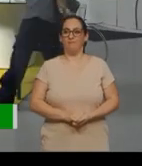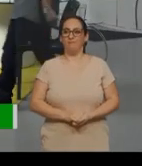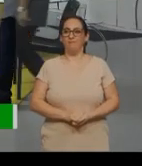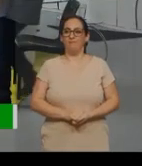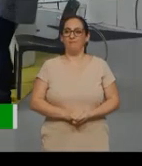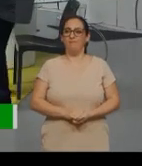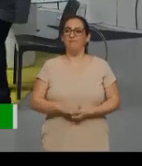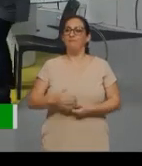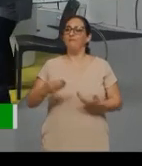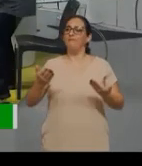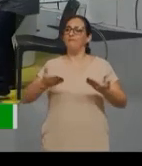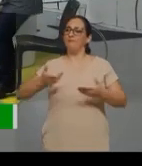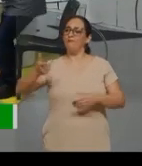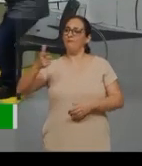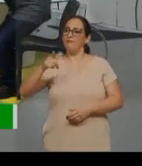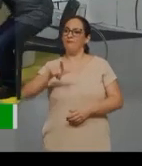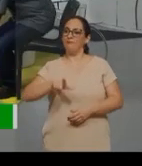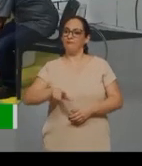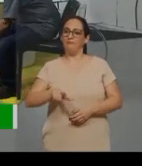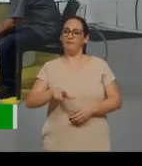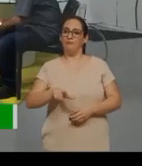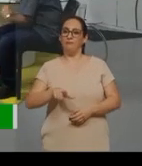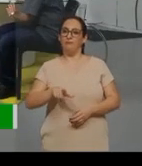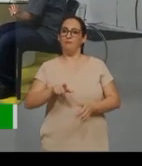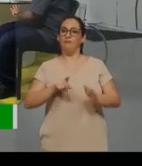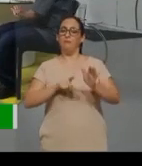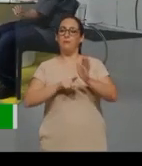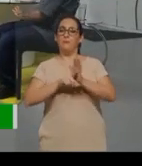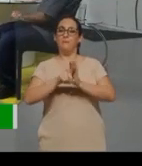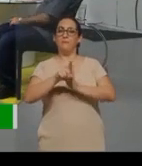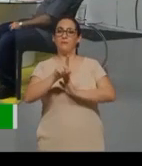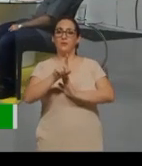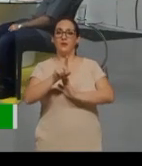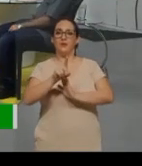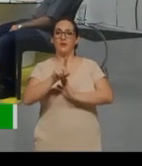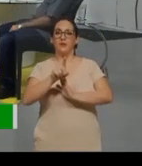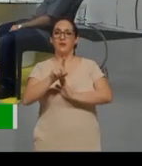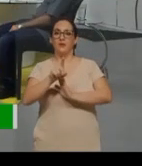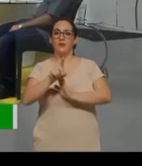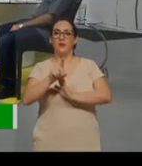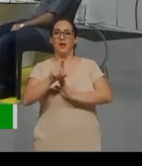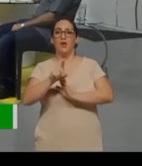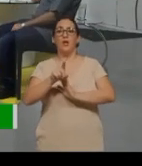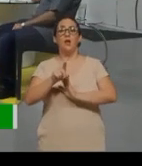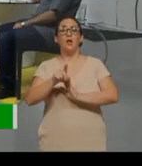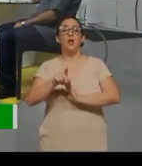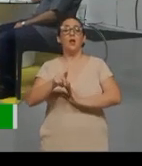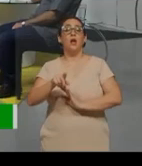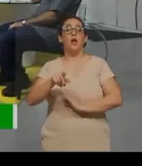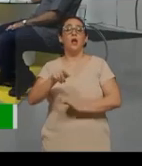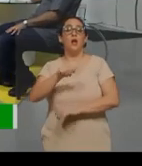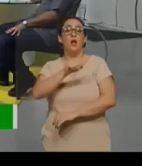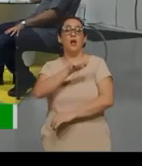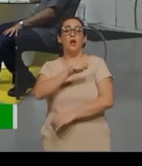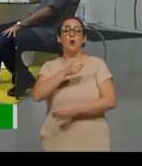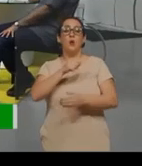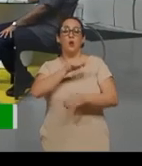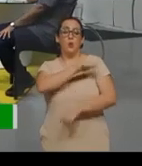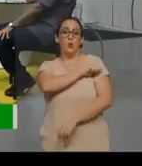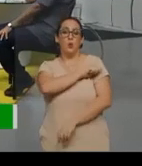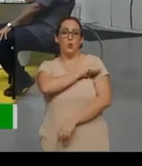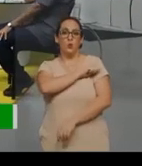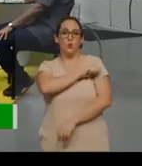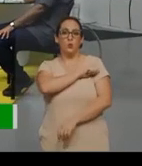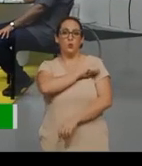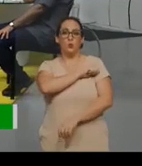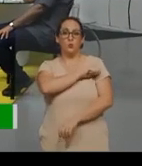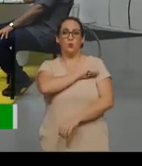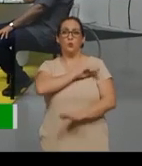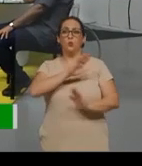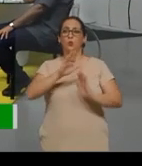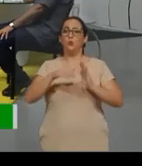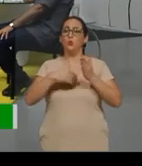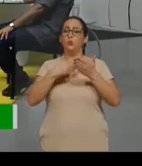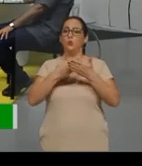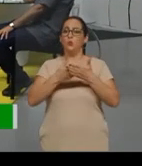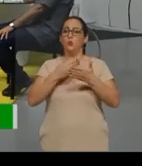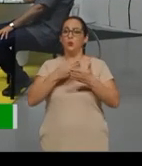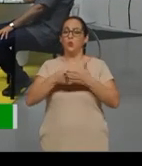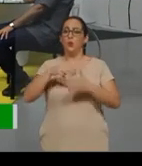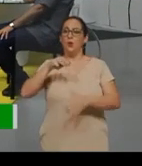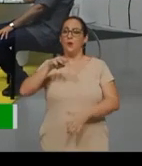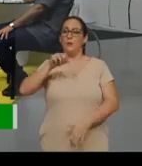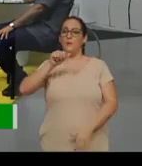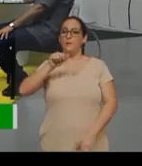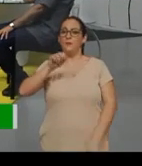Vamos para a próxima. Nossa próxima pergunta é da Emanuele Reis. Ela é estudante da Escola Municipal